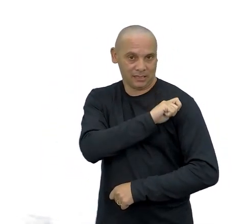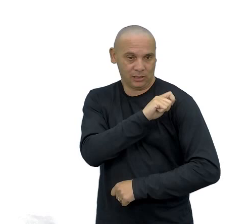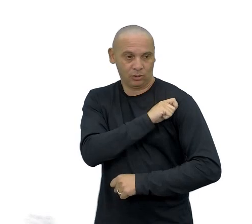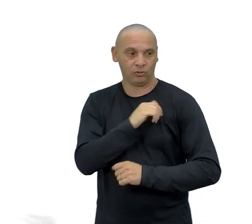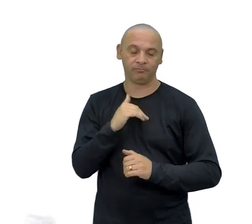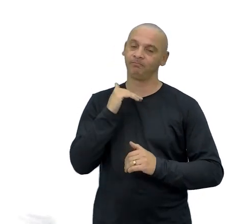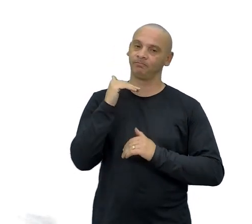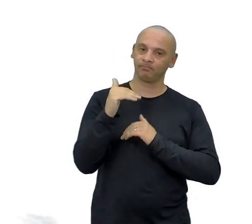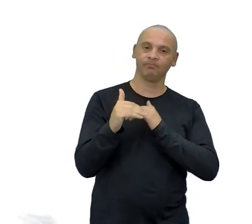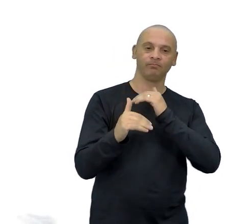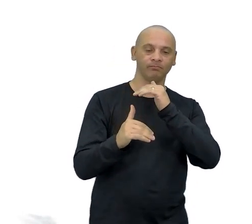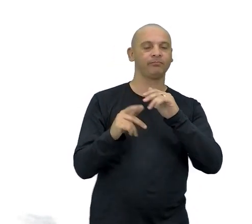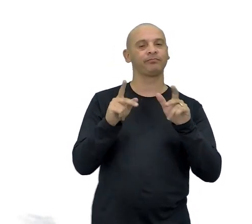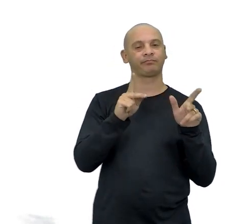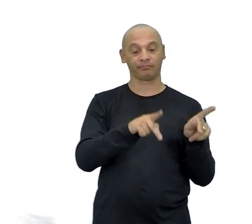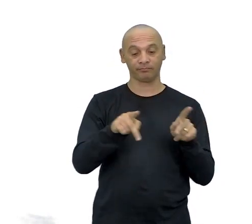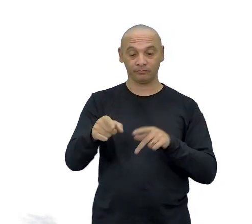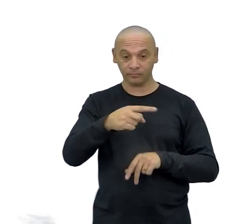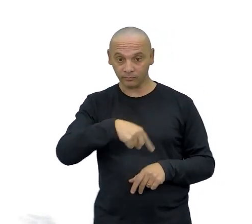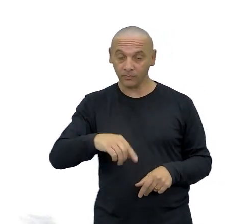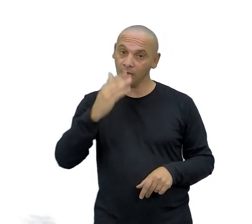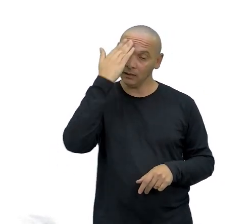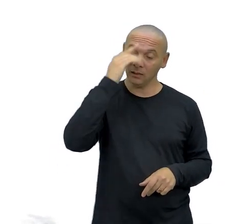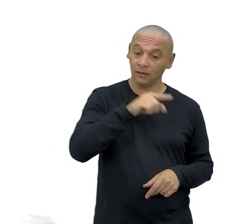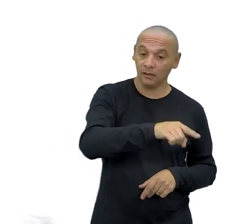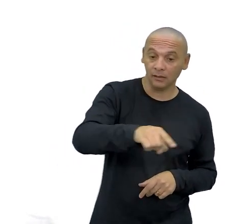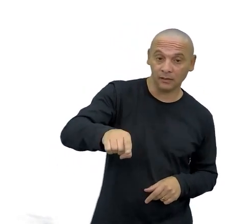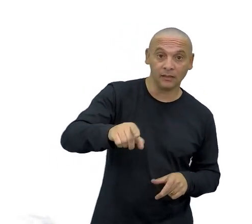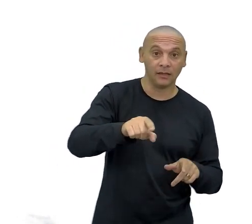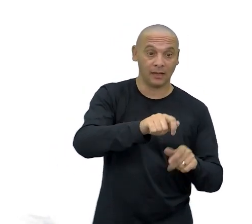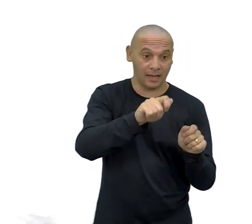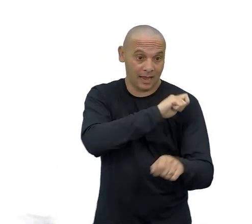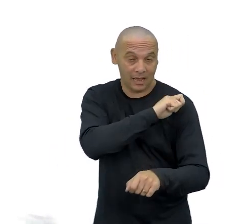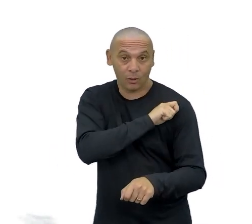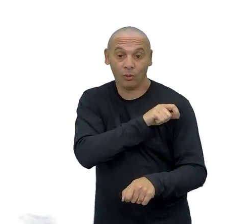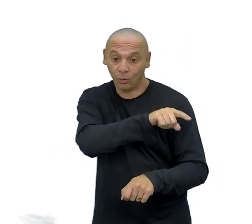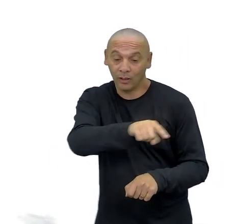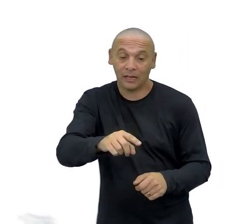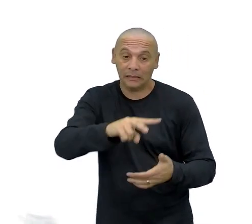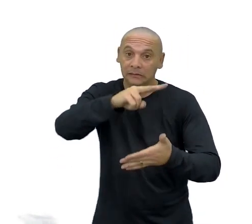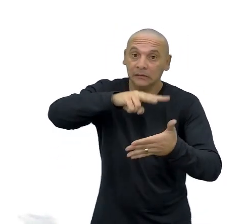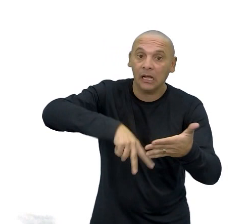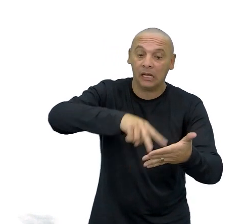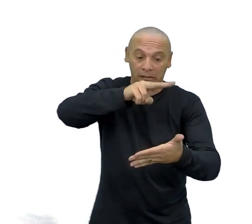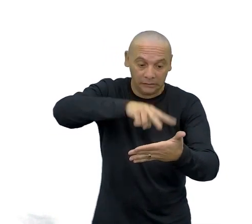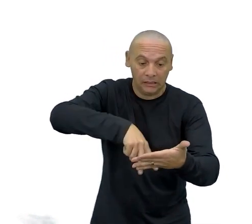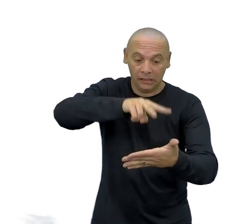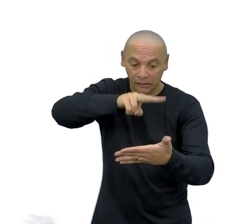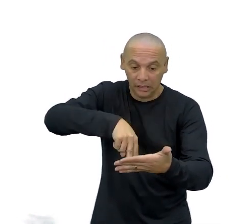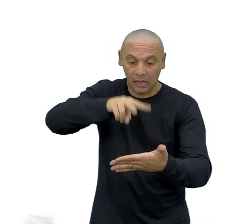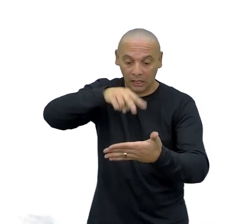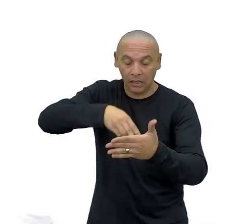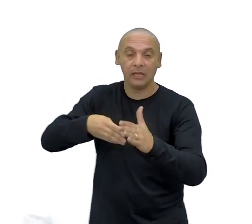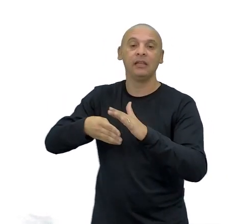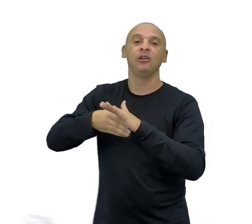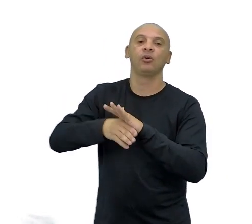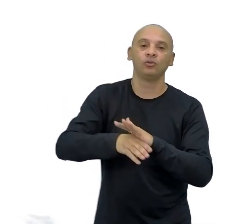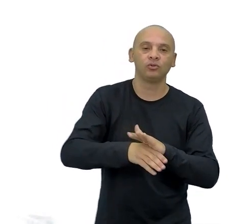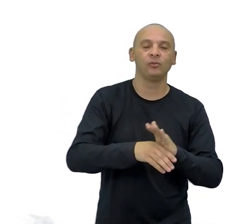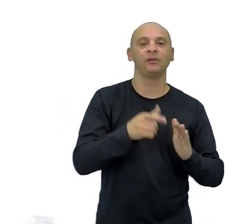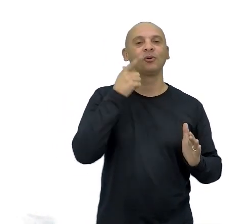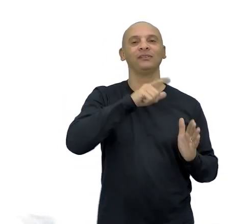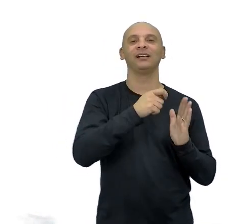a gente sabe como professor, quanto mais acesso à leitura ele tem, mais ele fica hábil a ter um texto bem